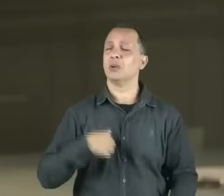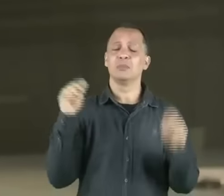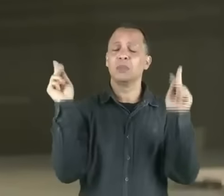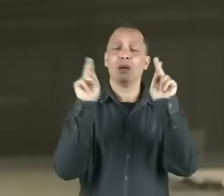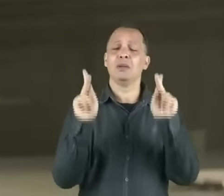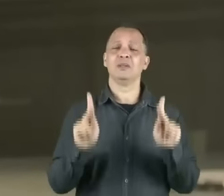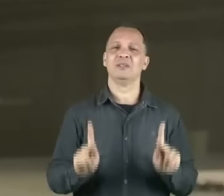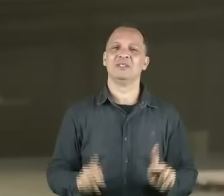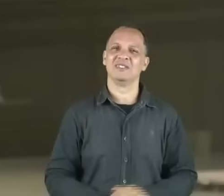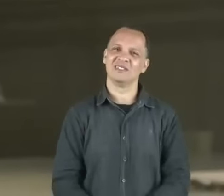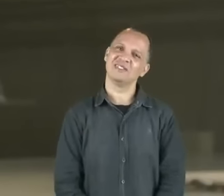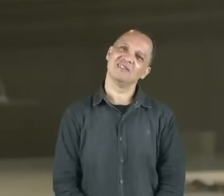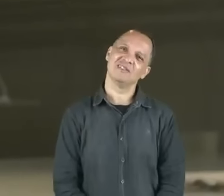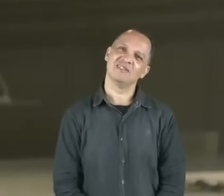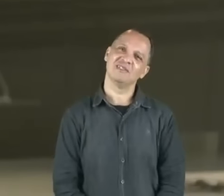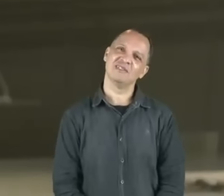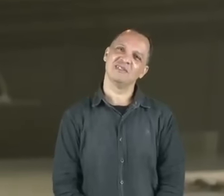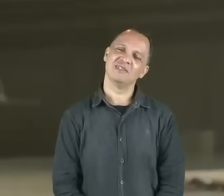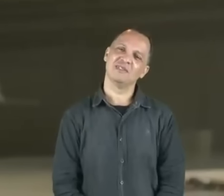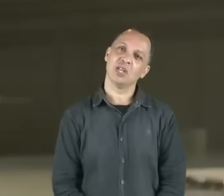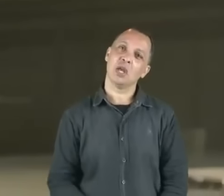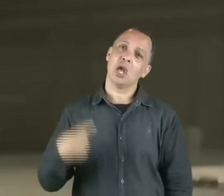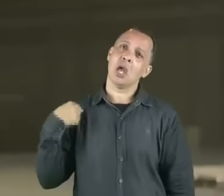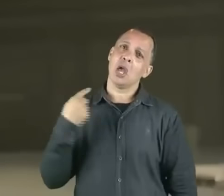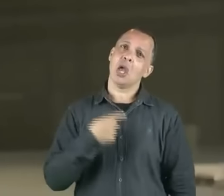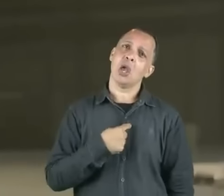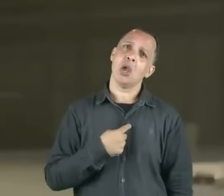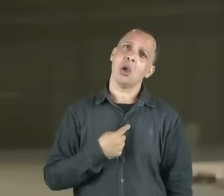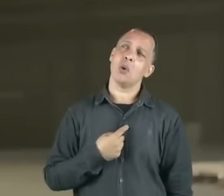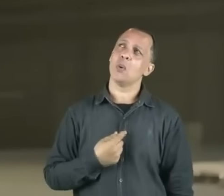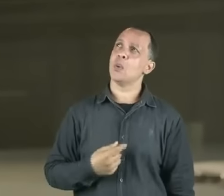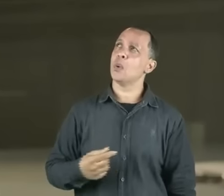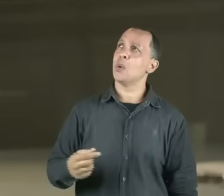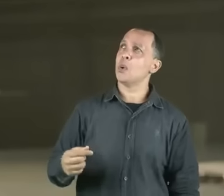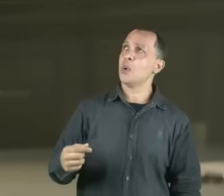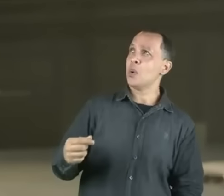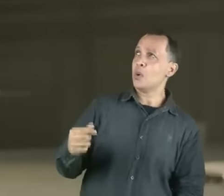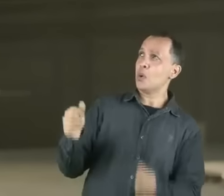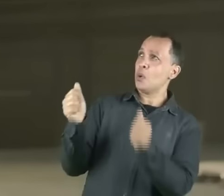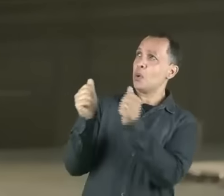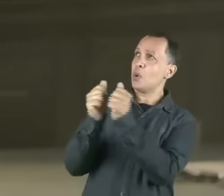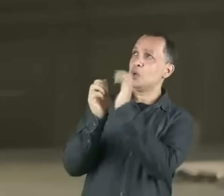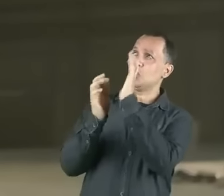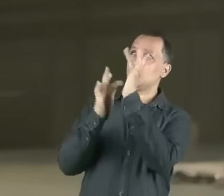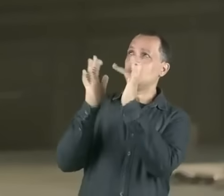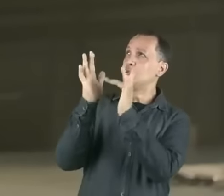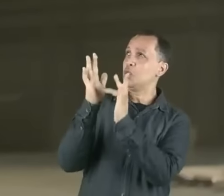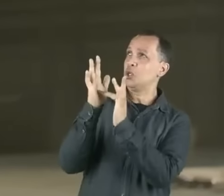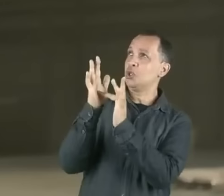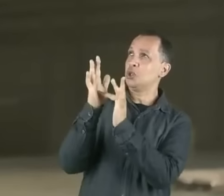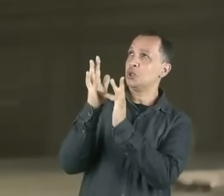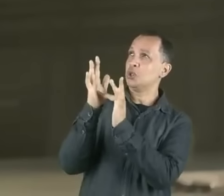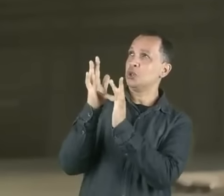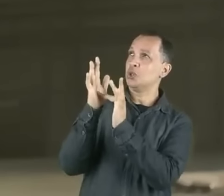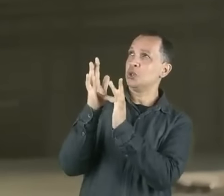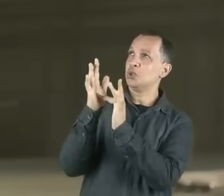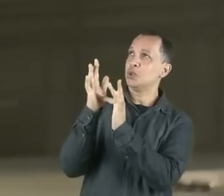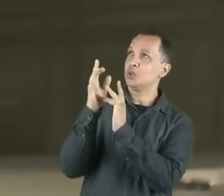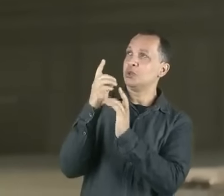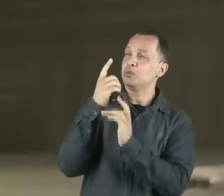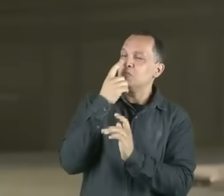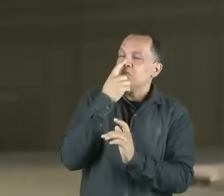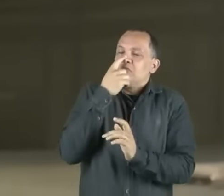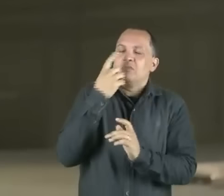paz com Deus a minha relação com Deus está resolvida em Cristo Jesus e na cruz do Calvário e no sangue de Jesus que